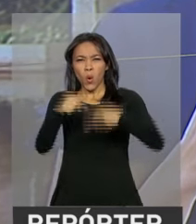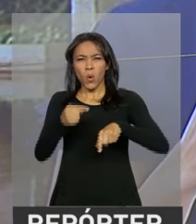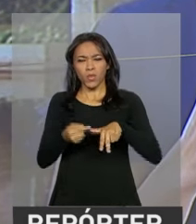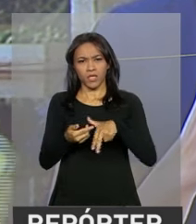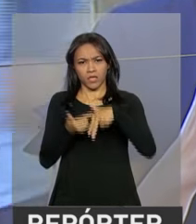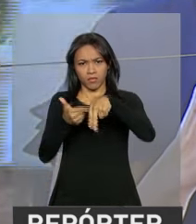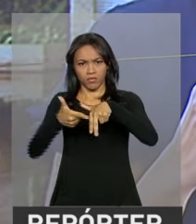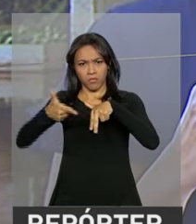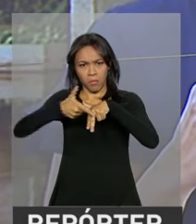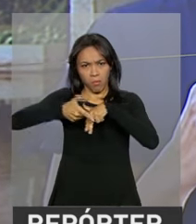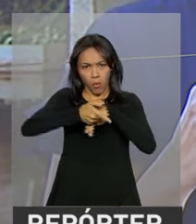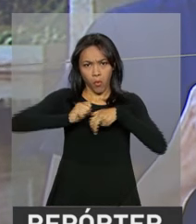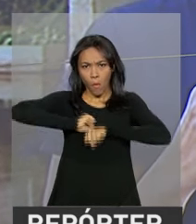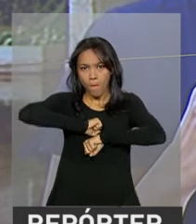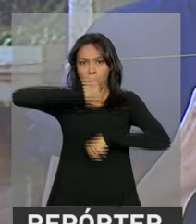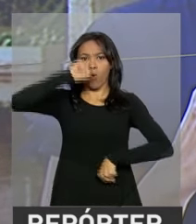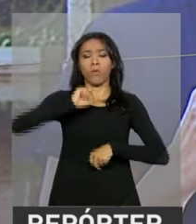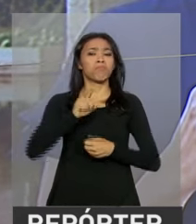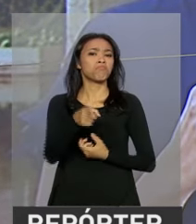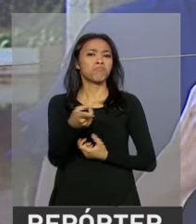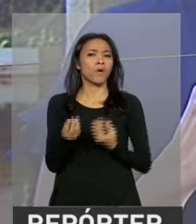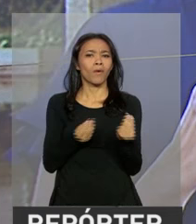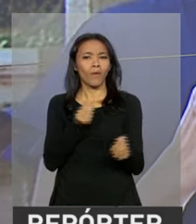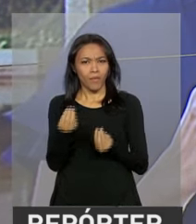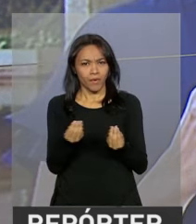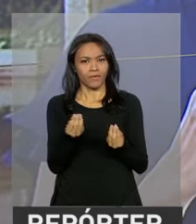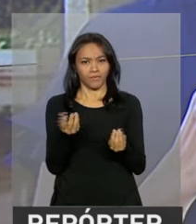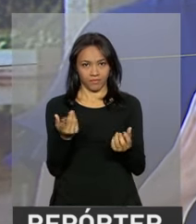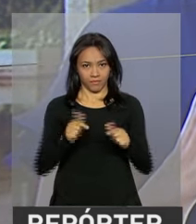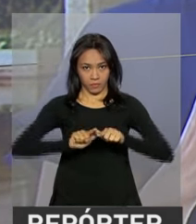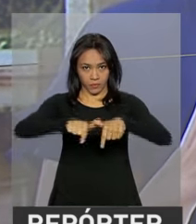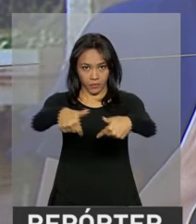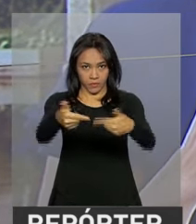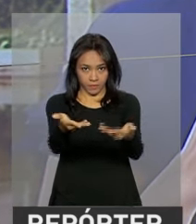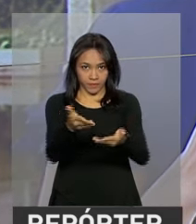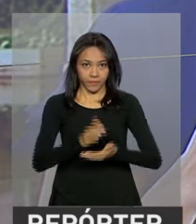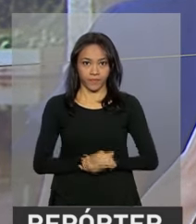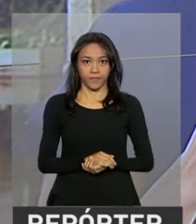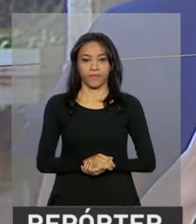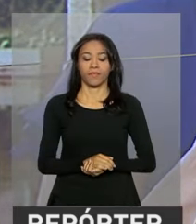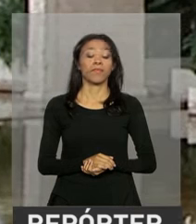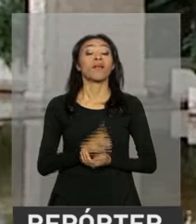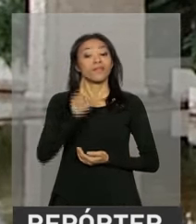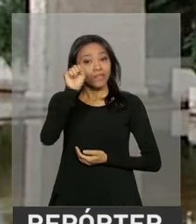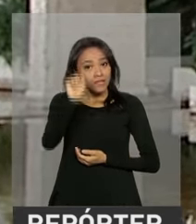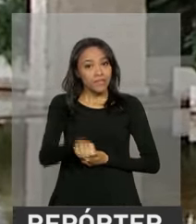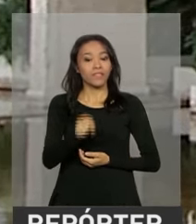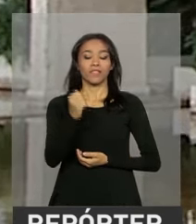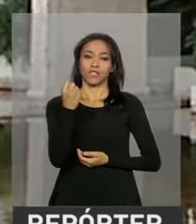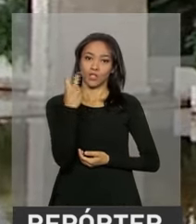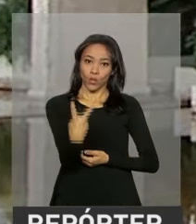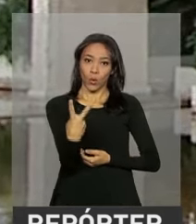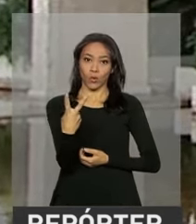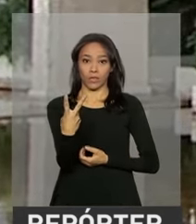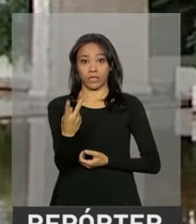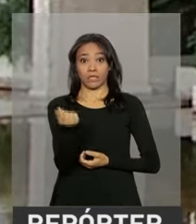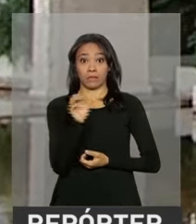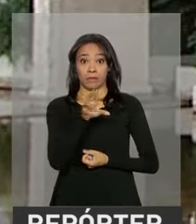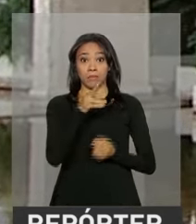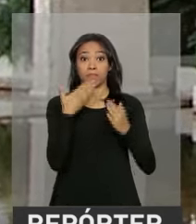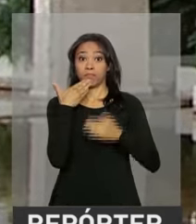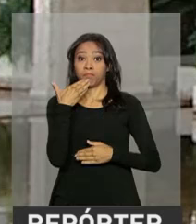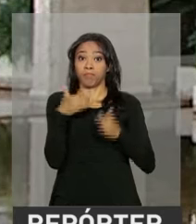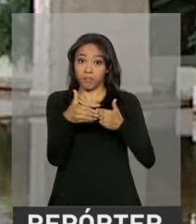novas prisões foram realizadas aí na Operação Hashtag, é isso? É isso mesmo, Renata. São dois mandados de prisão